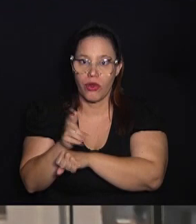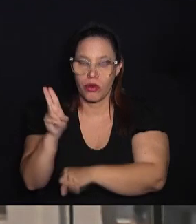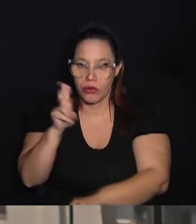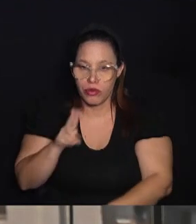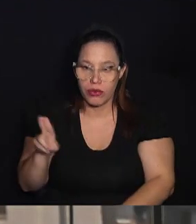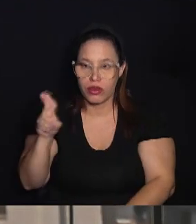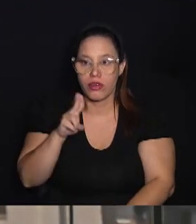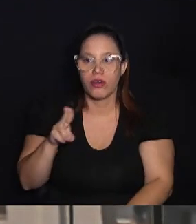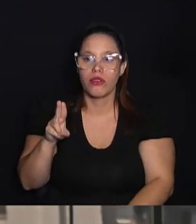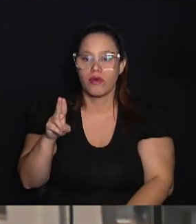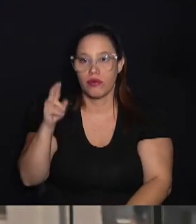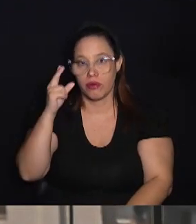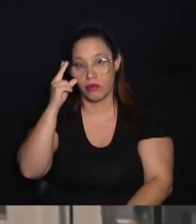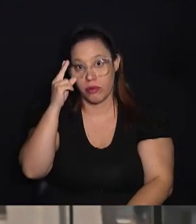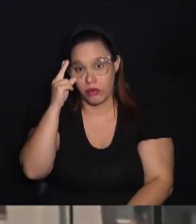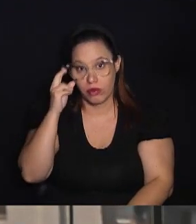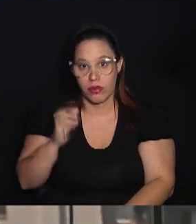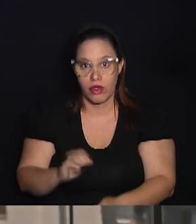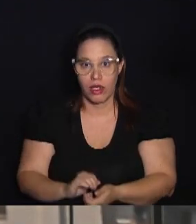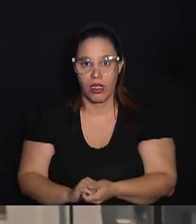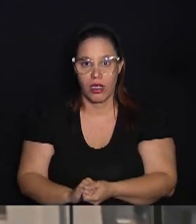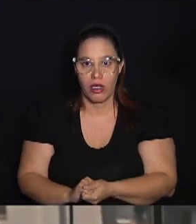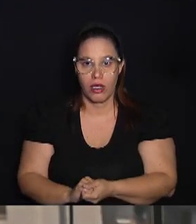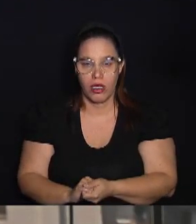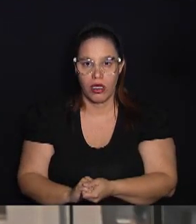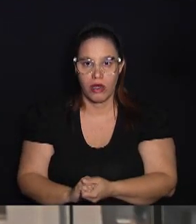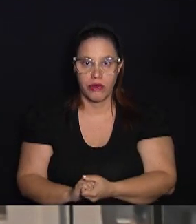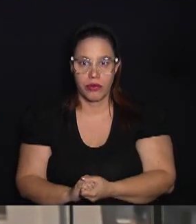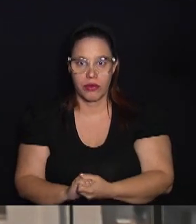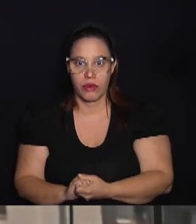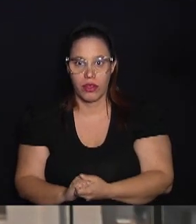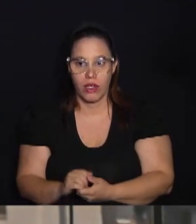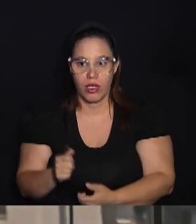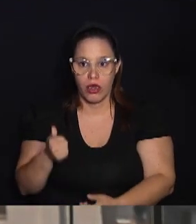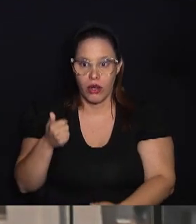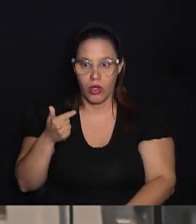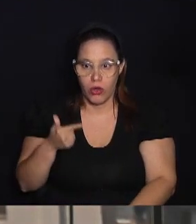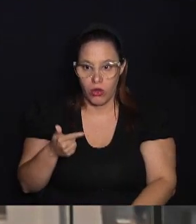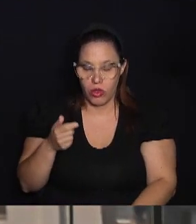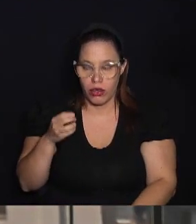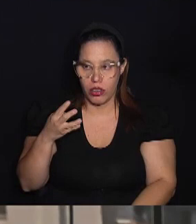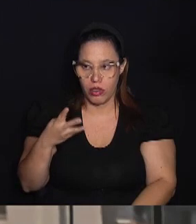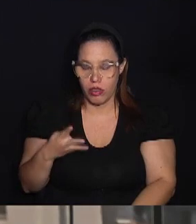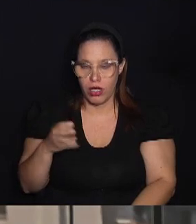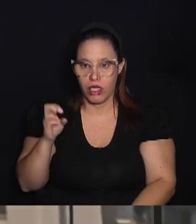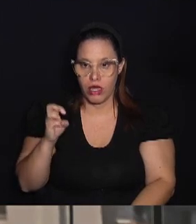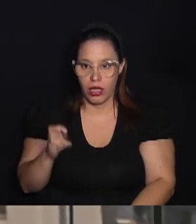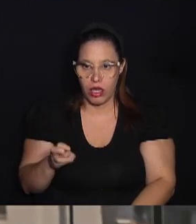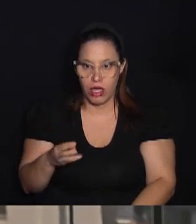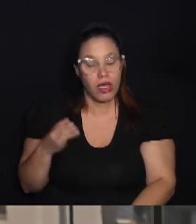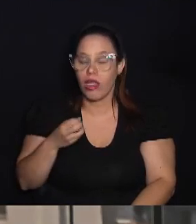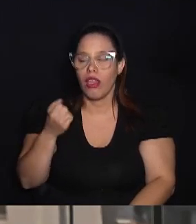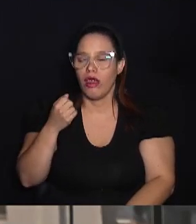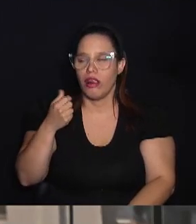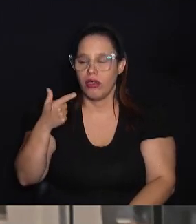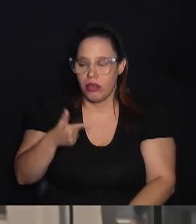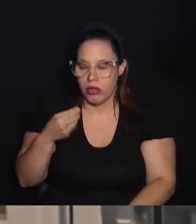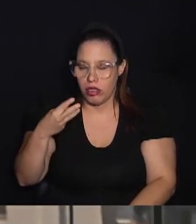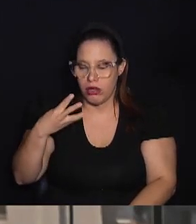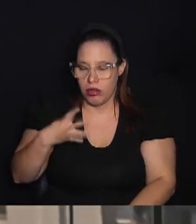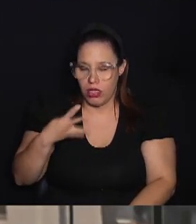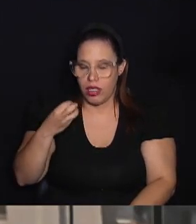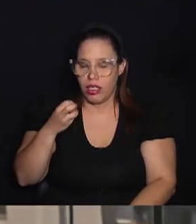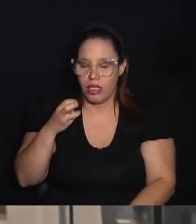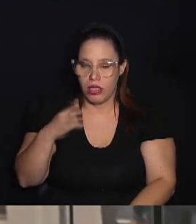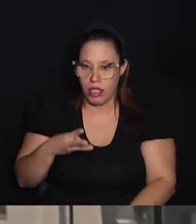ao ensino superior você pode concorrer aí a uma das 23.850 bolsas que são oferecidas